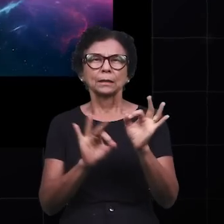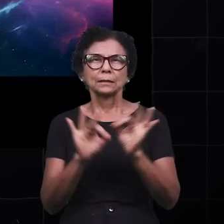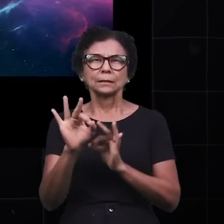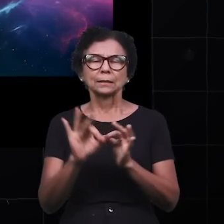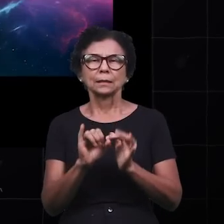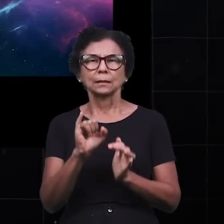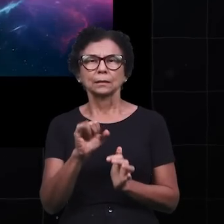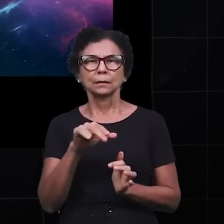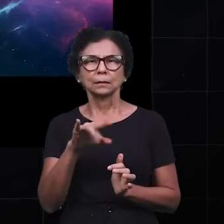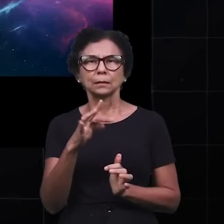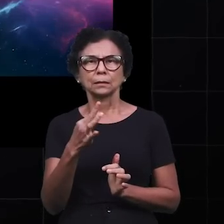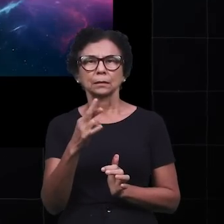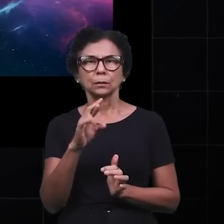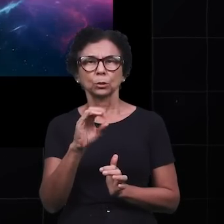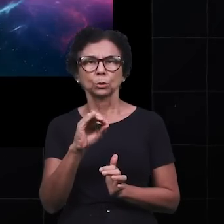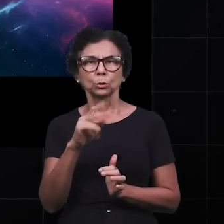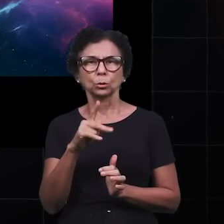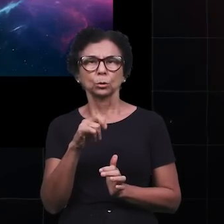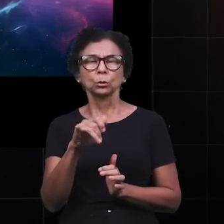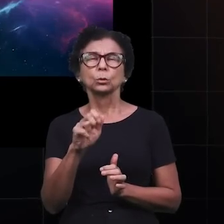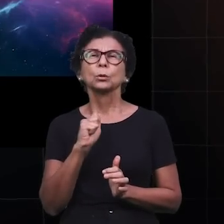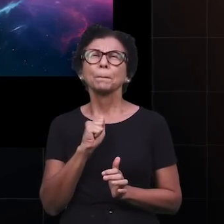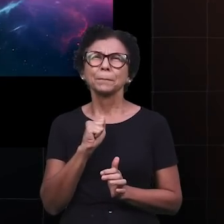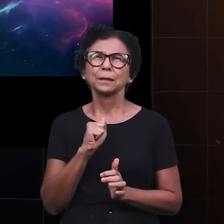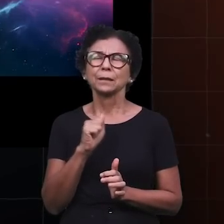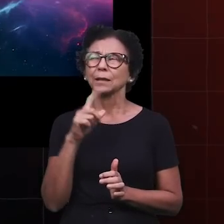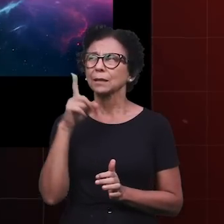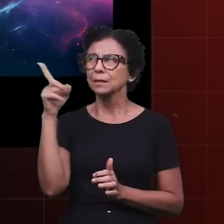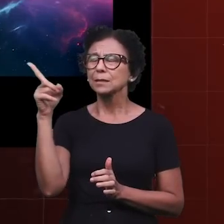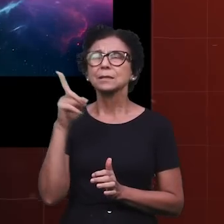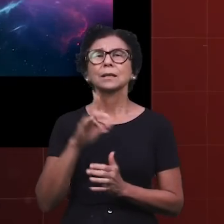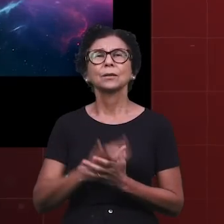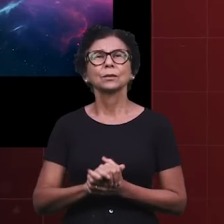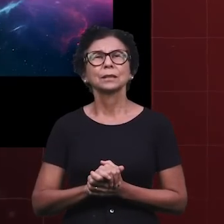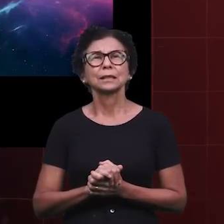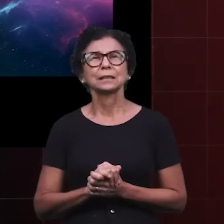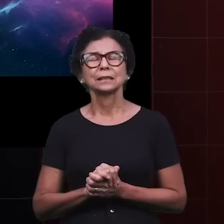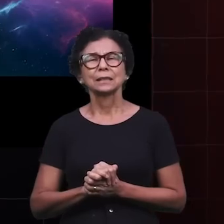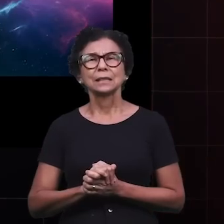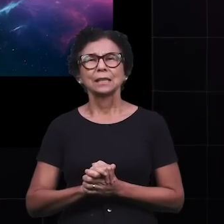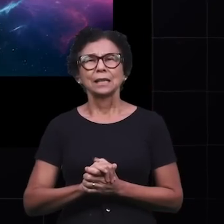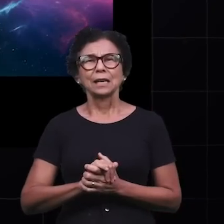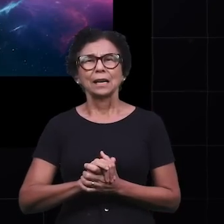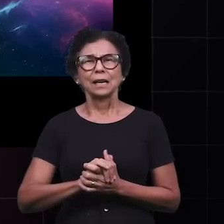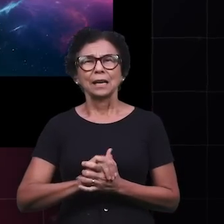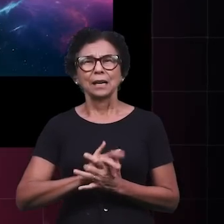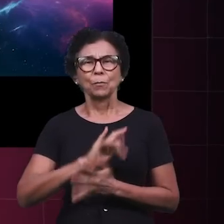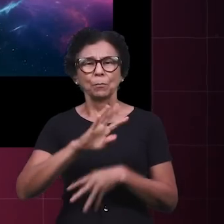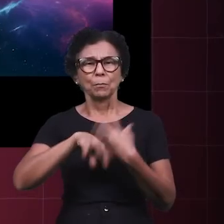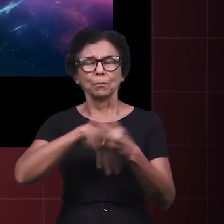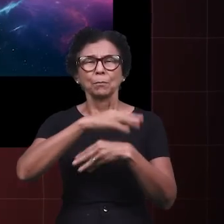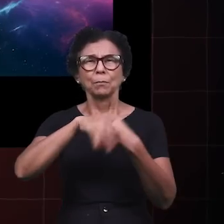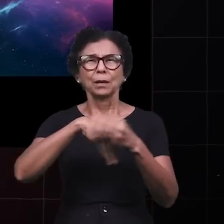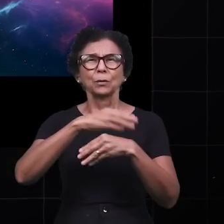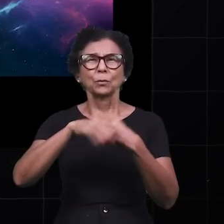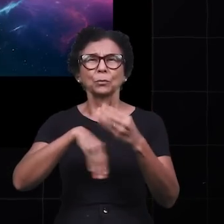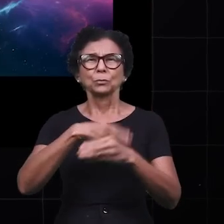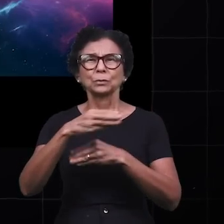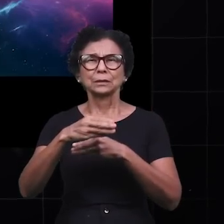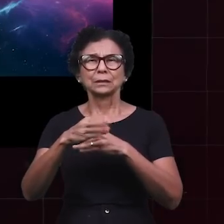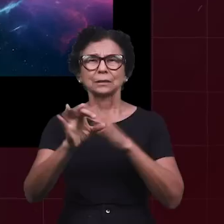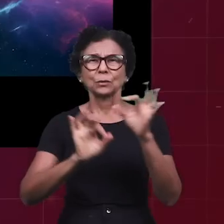sobre o que é entropia, e a entropia ela fala o quê? Da desordem, que ela tende